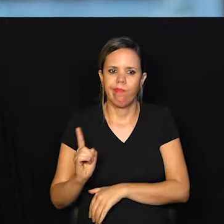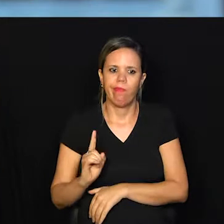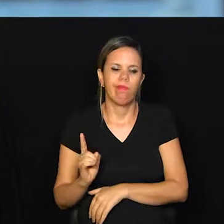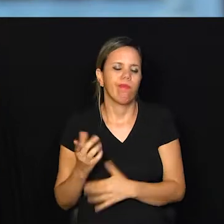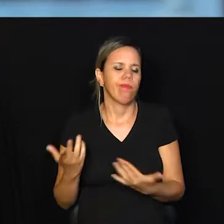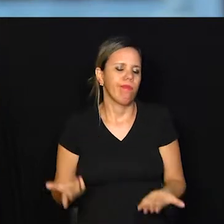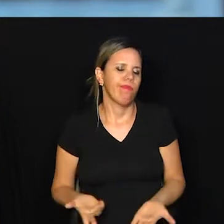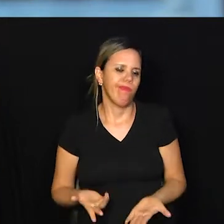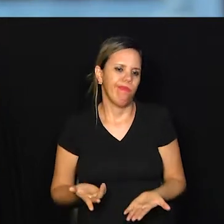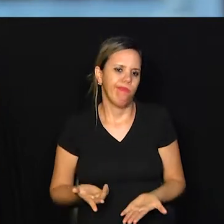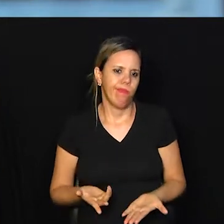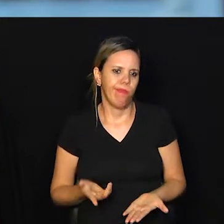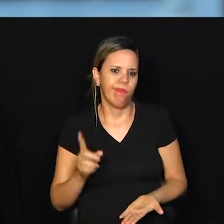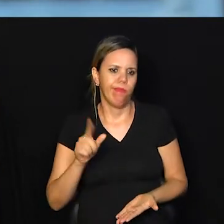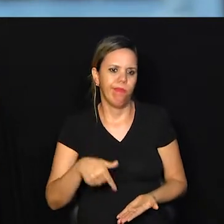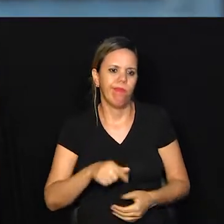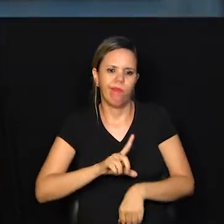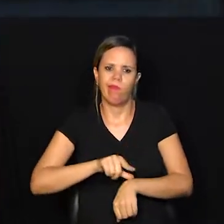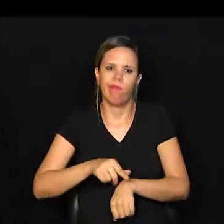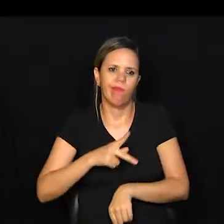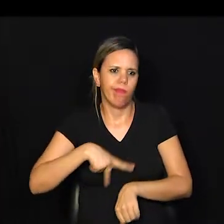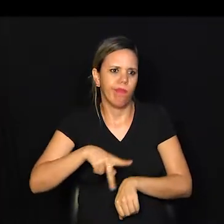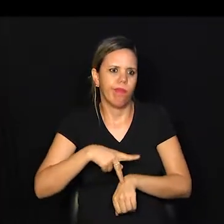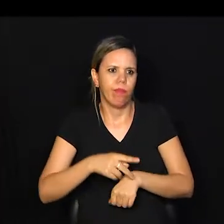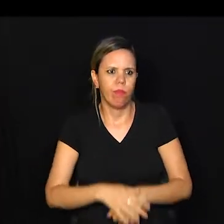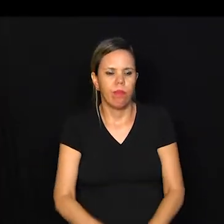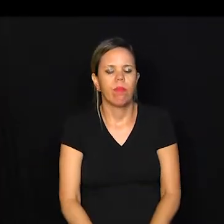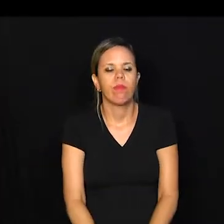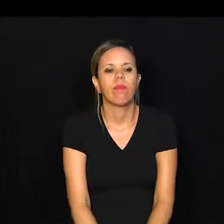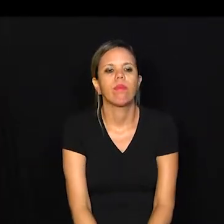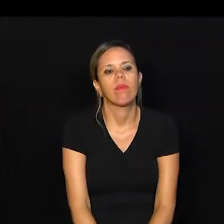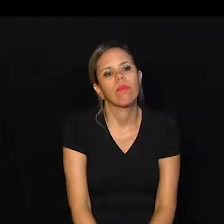desenvolver, né? E isso atrasa o nosso país.